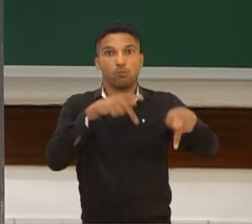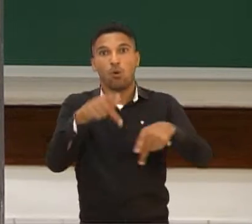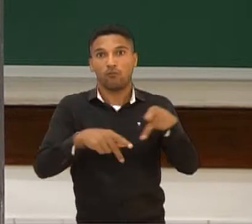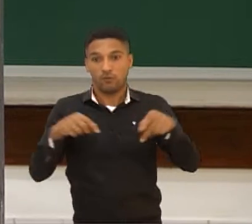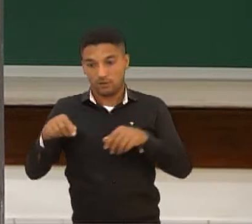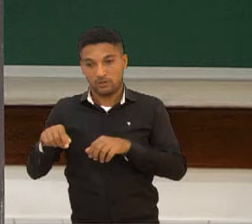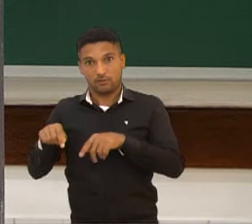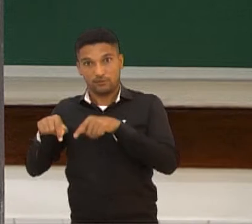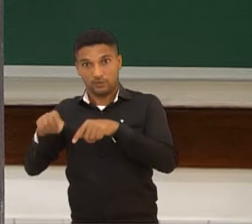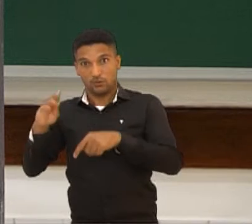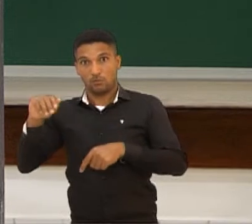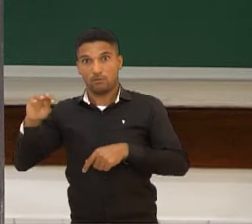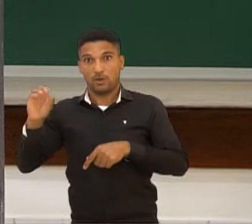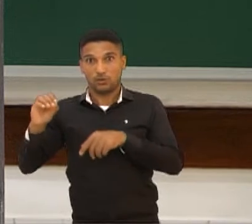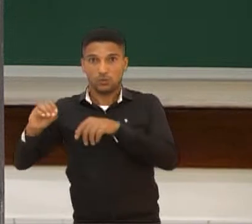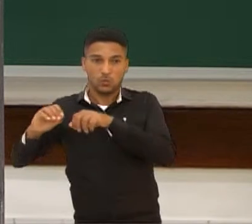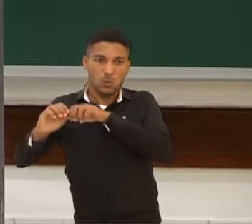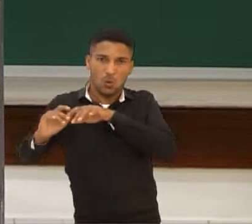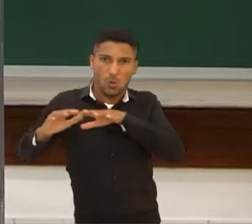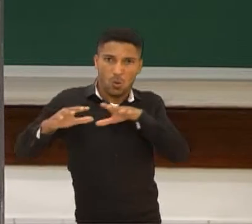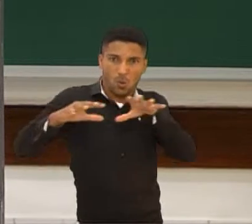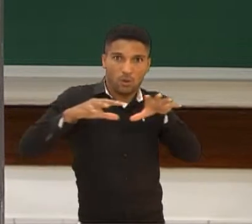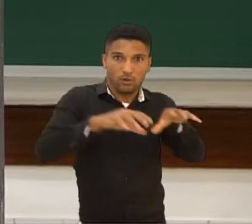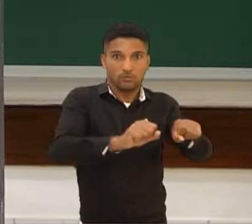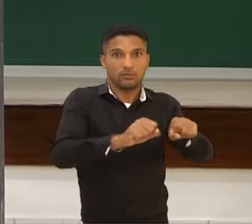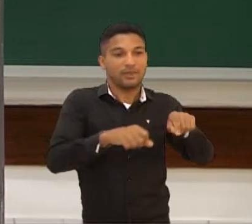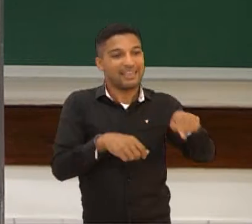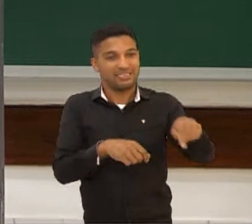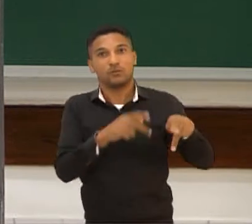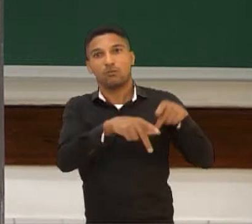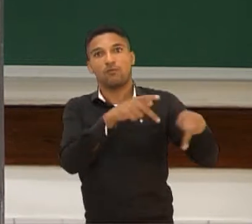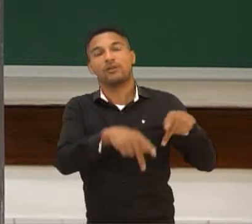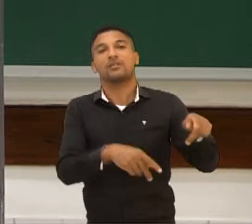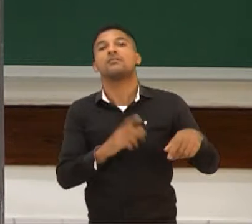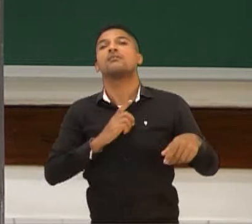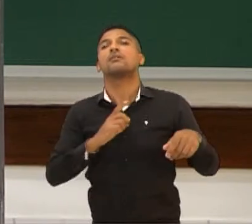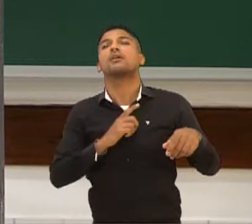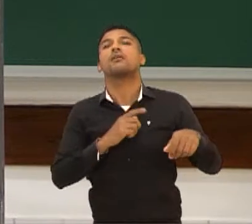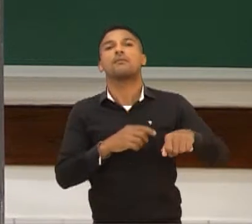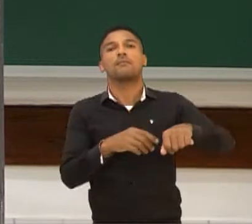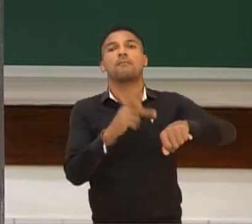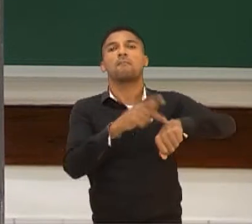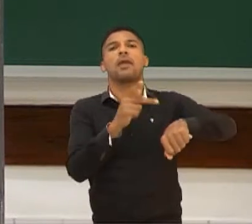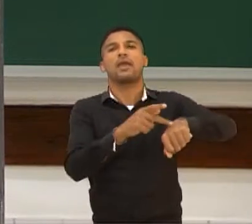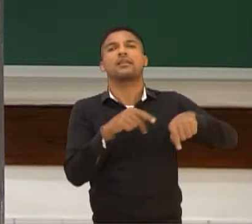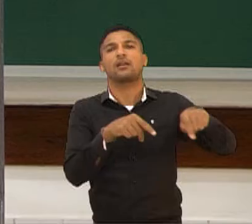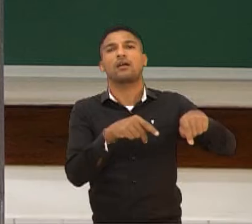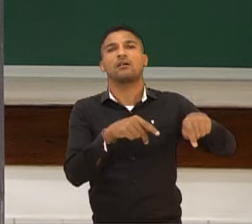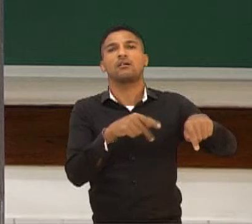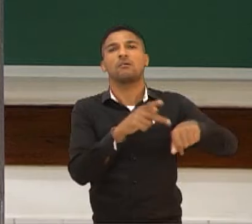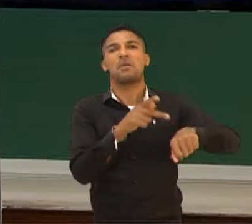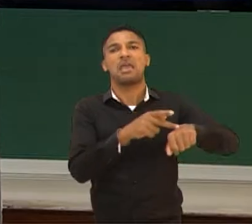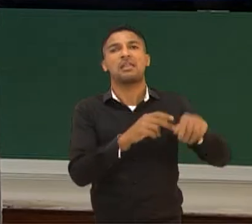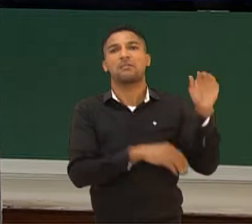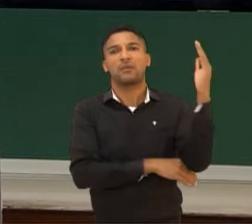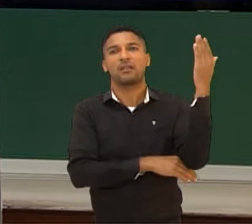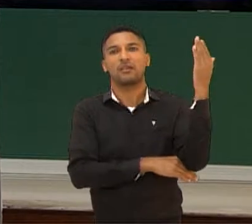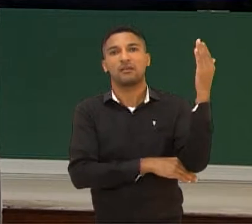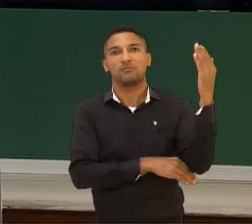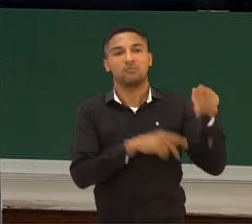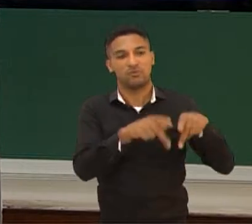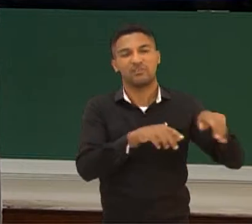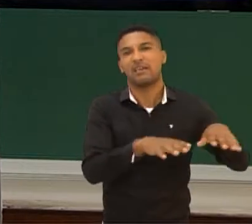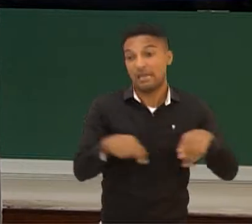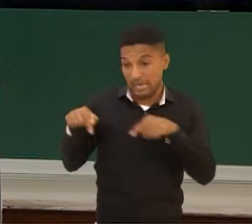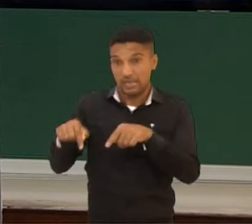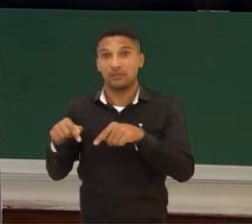de territórios, os povos estavam com pedra, com objetos de madeira, e eles tinham armas de ferro.